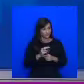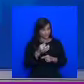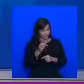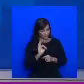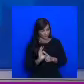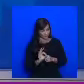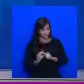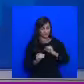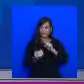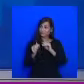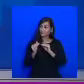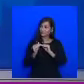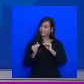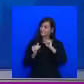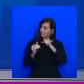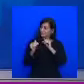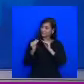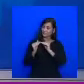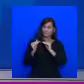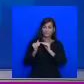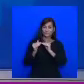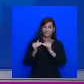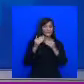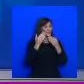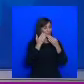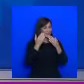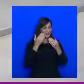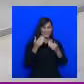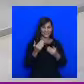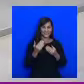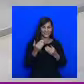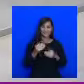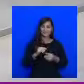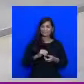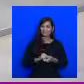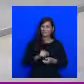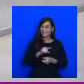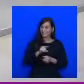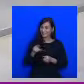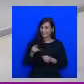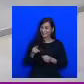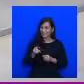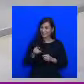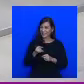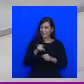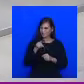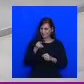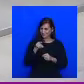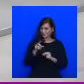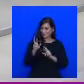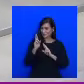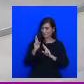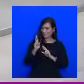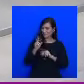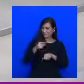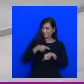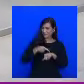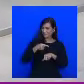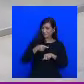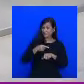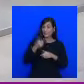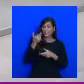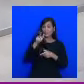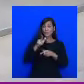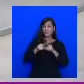Auditores, confirmam? Sim, confirmo. Sim, confirmo. Obrigado. E aí era o que você esperava? Lembre-se, após